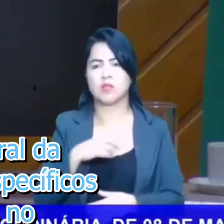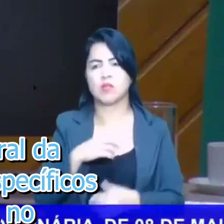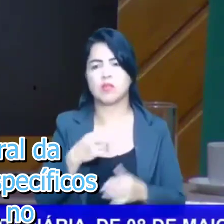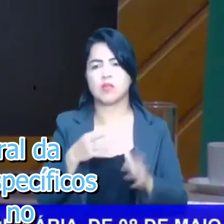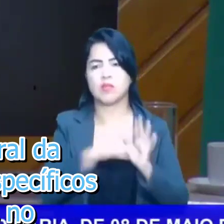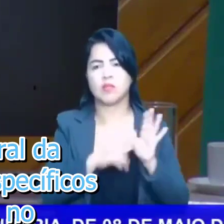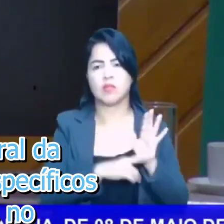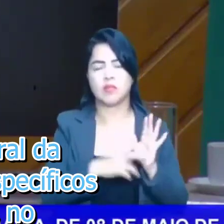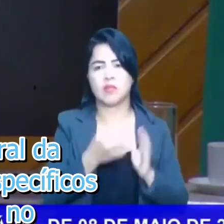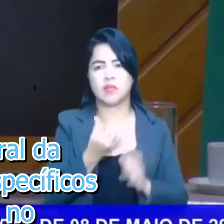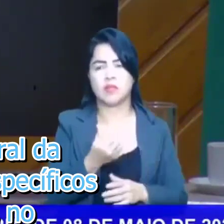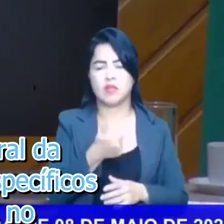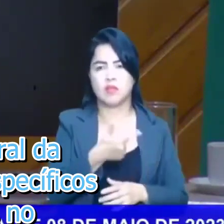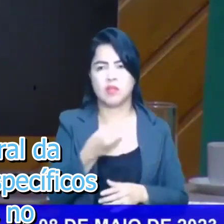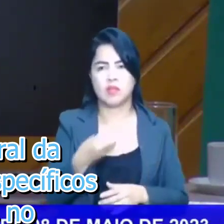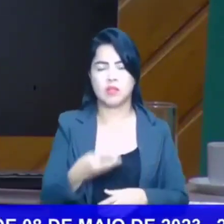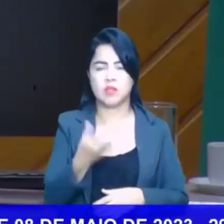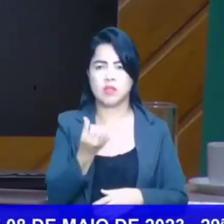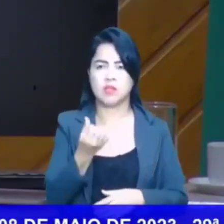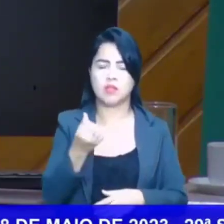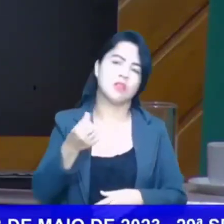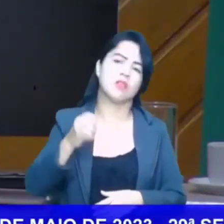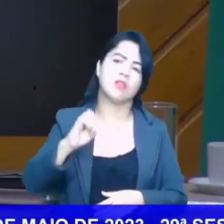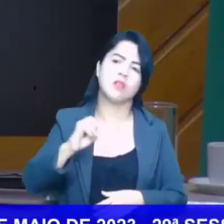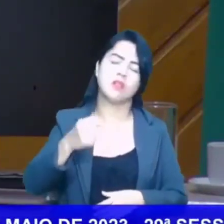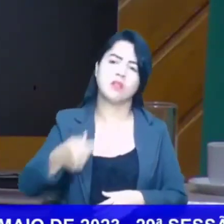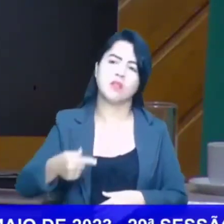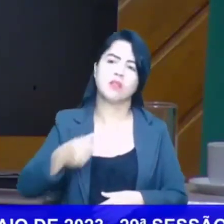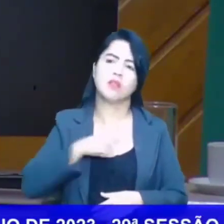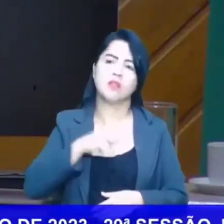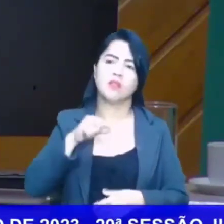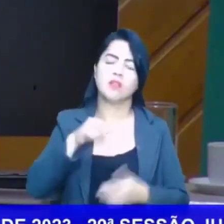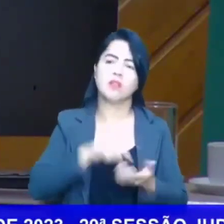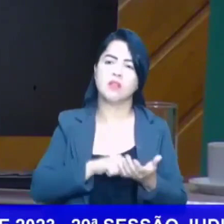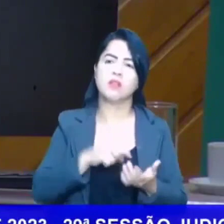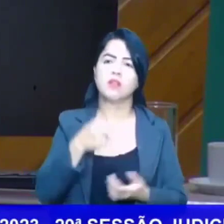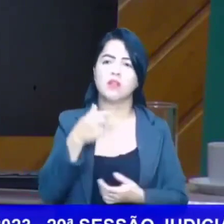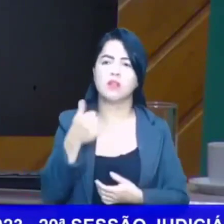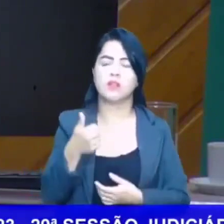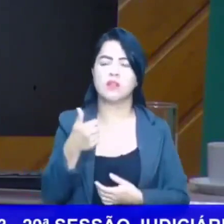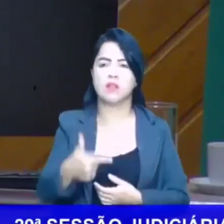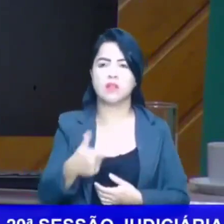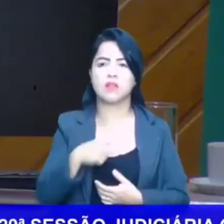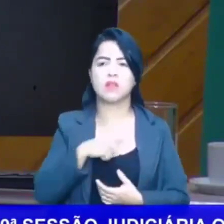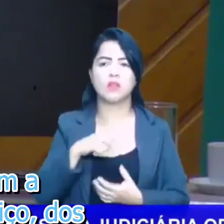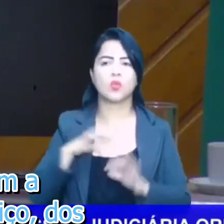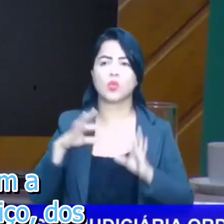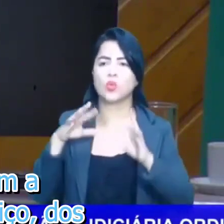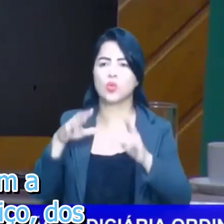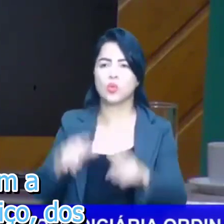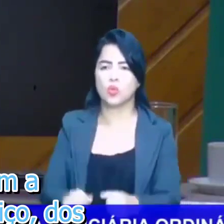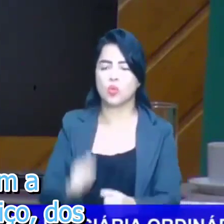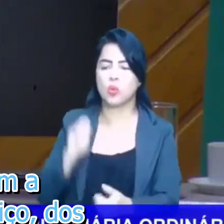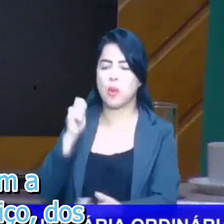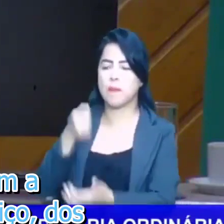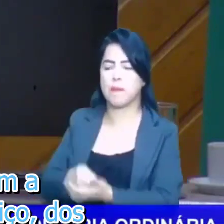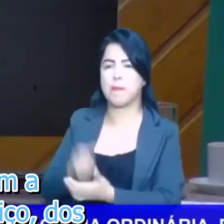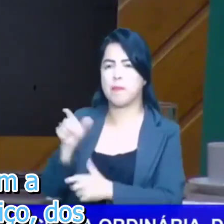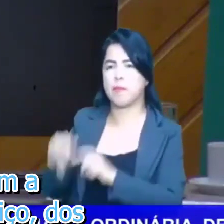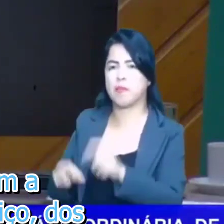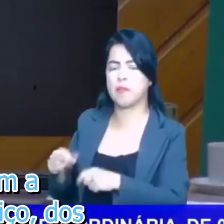Resolução 23.607, no seu artigo 35, inciso 12, diz: as despesas com pessoal devem